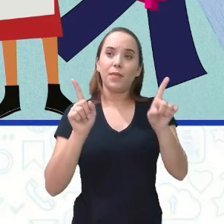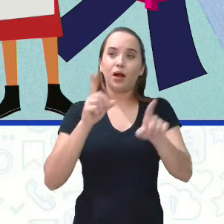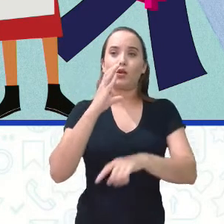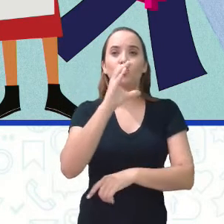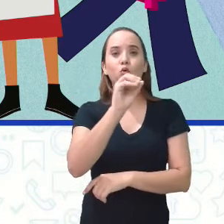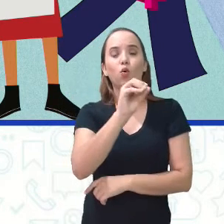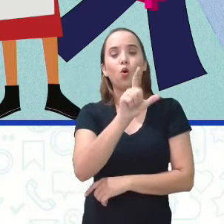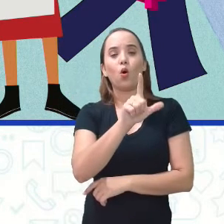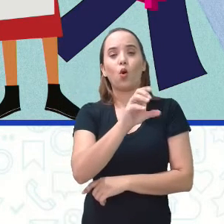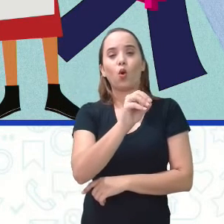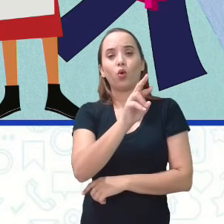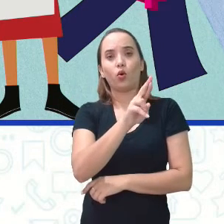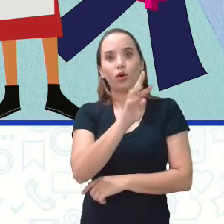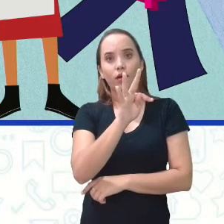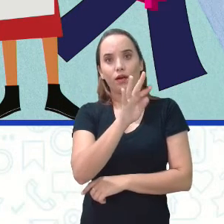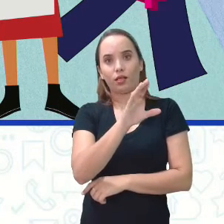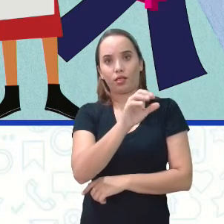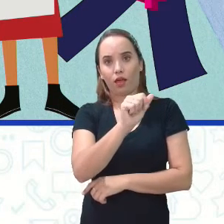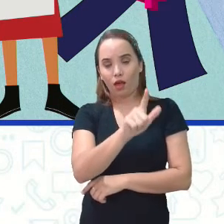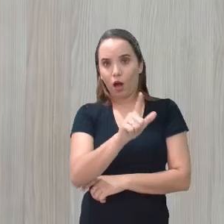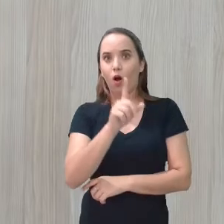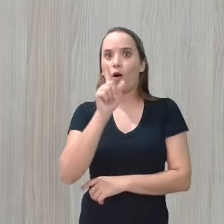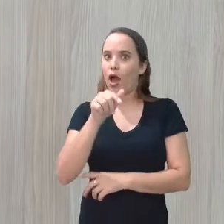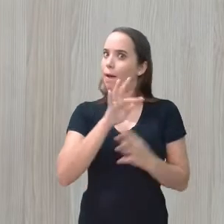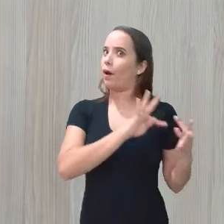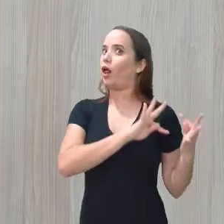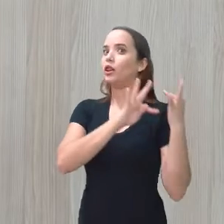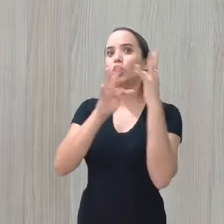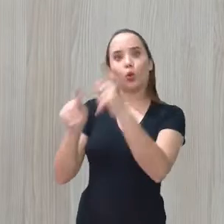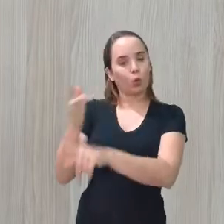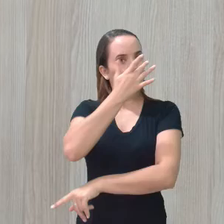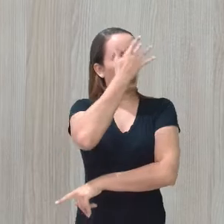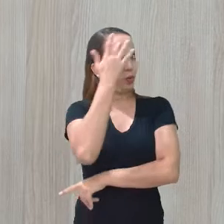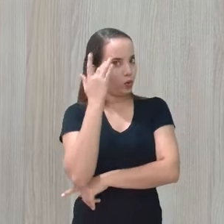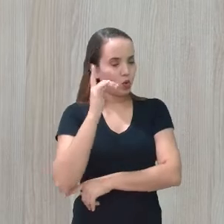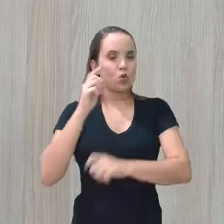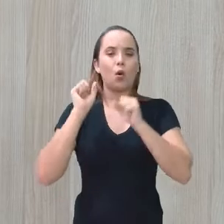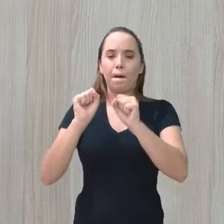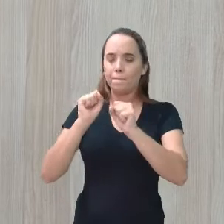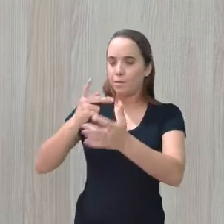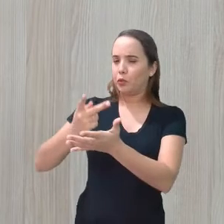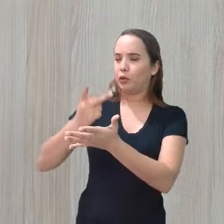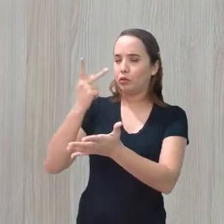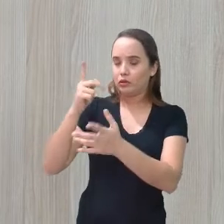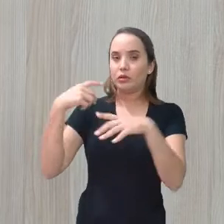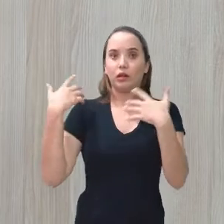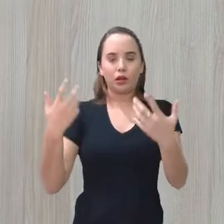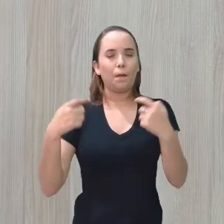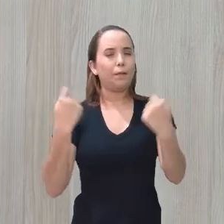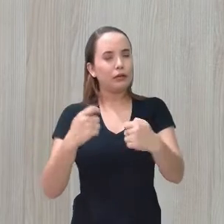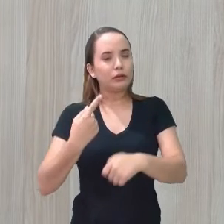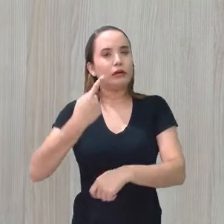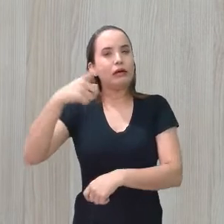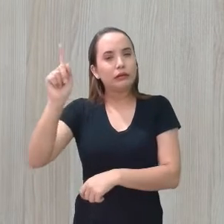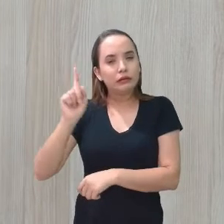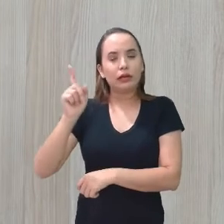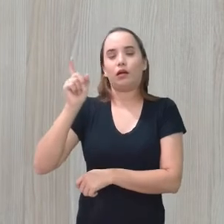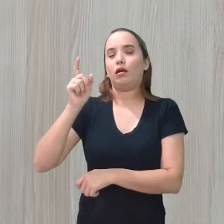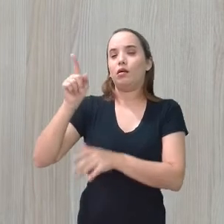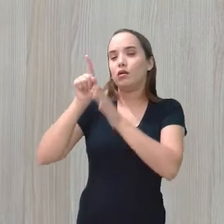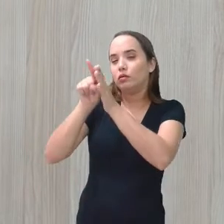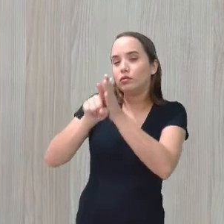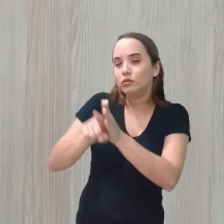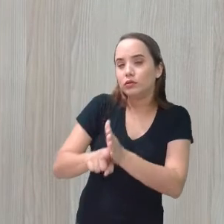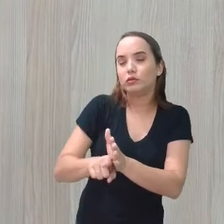fazer a prevenção, né? Procurar os postos de saúde, fazer aqueles exames que são periódicos, né? Principalmente